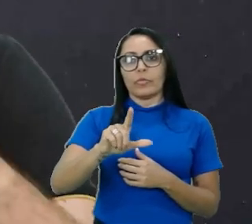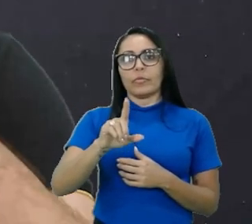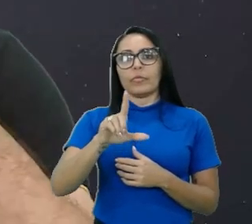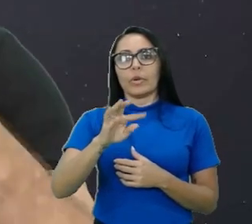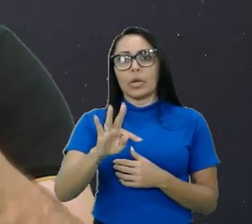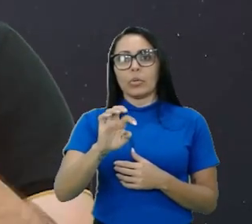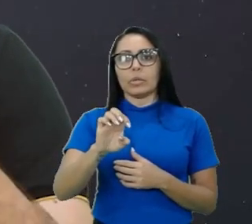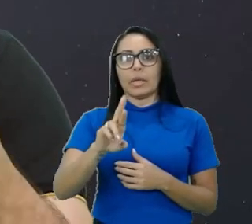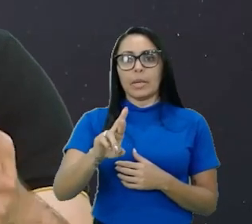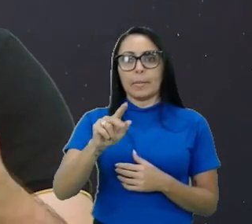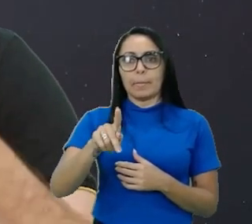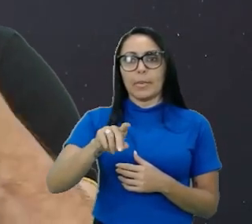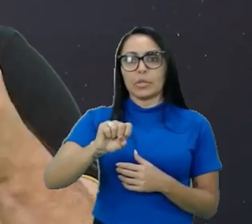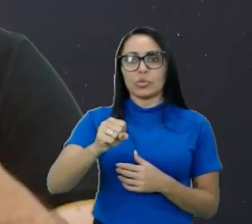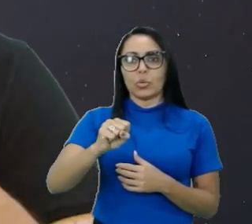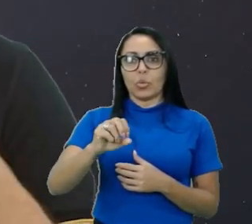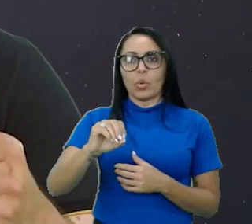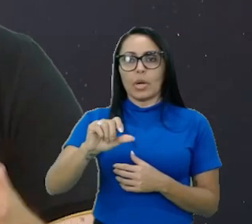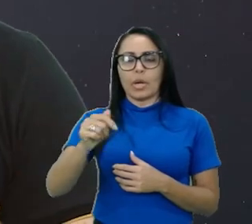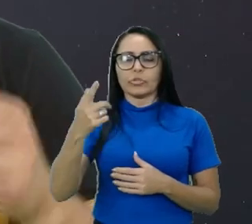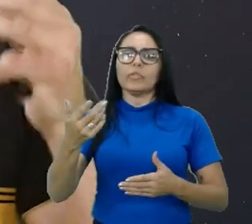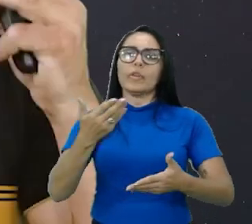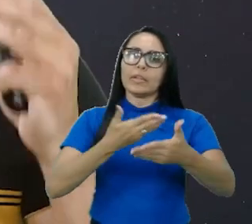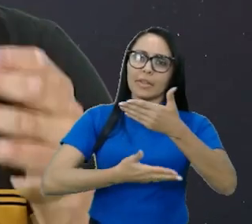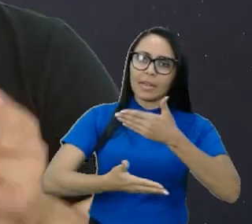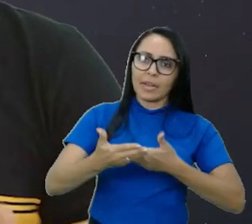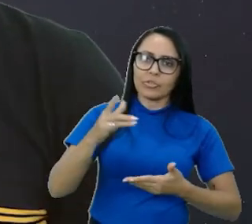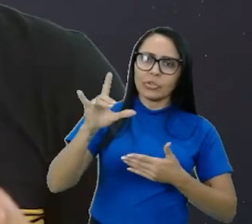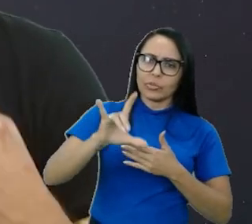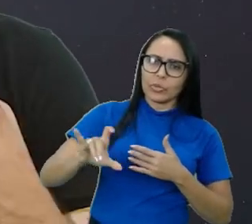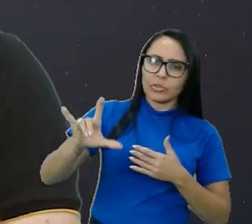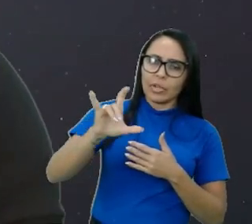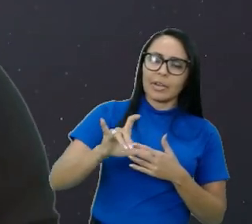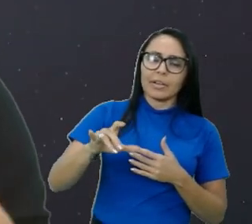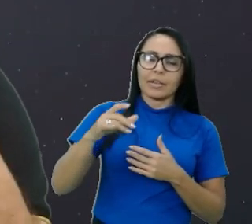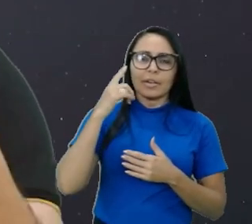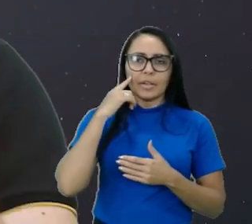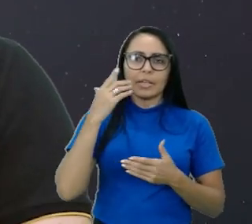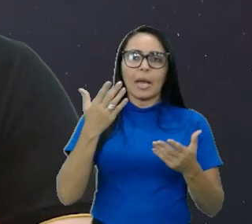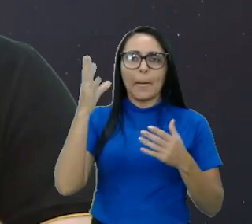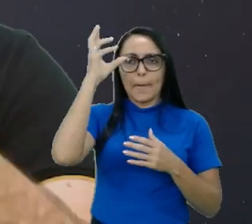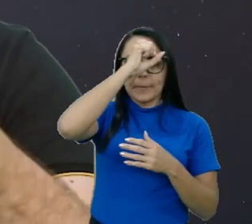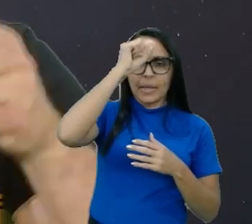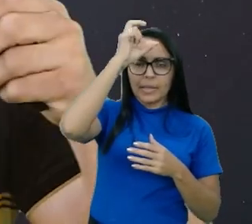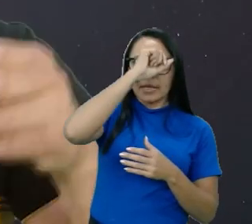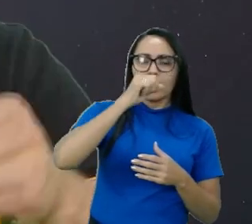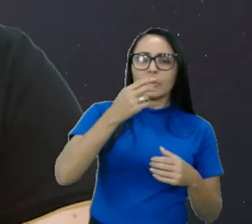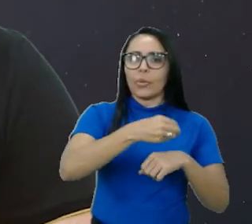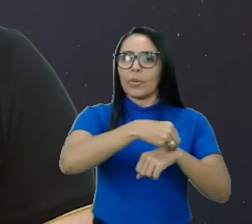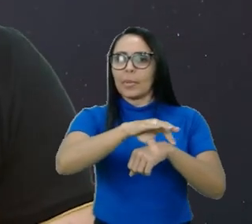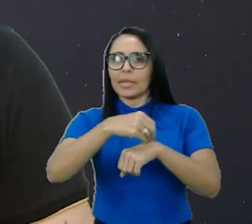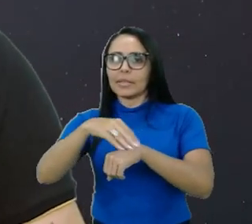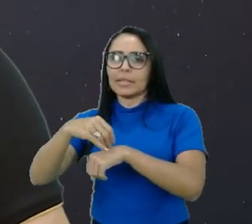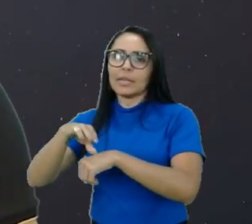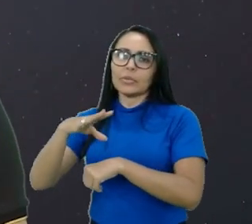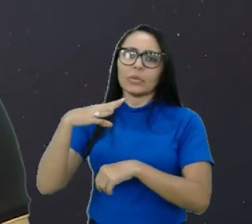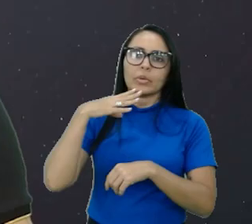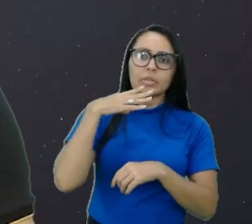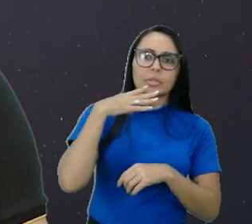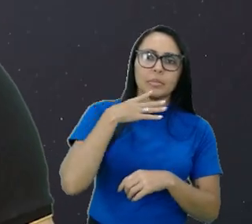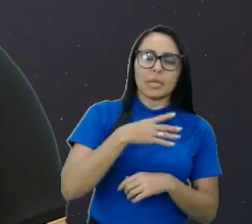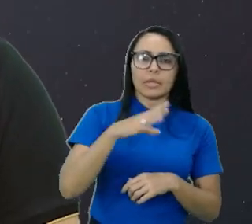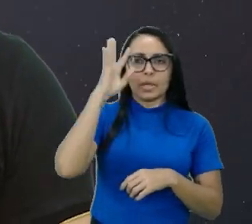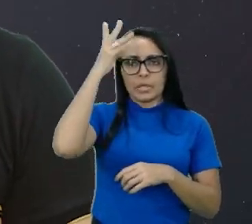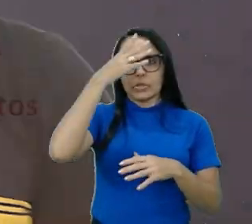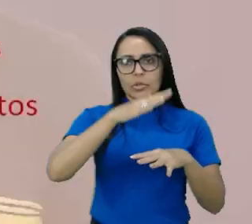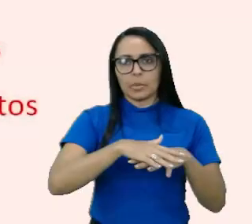@prof.walterpessoa, e a gente vai interagindo e trocando uma ideia aí para você ir aprendendo, compartilhando conhecimento e mergulhando na resolução de